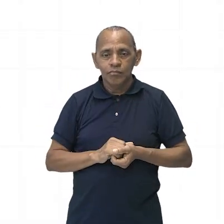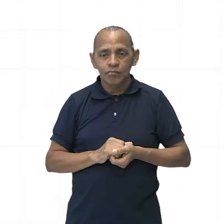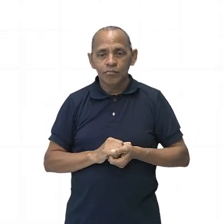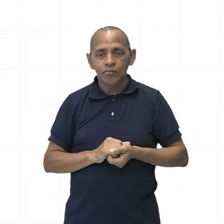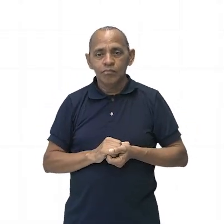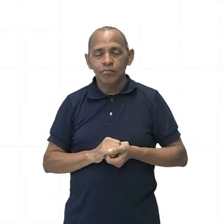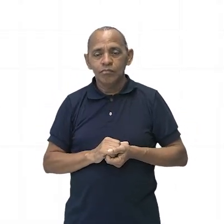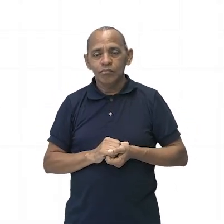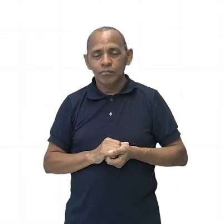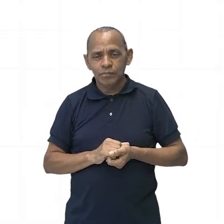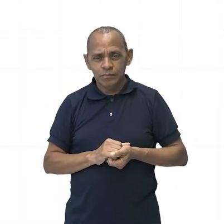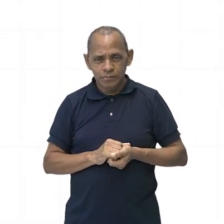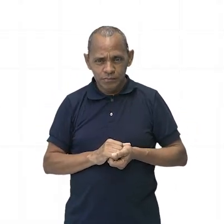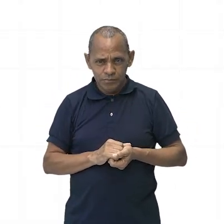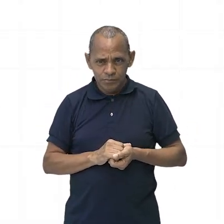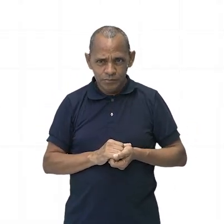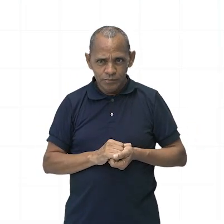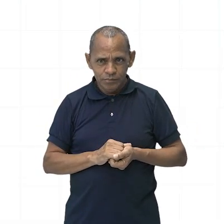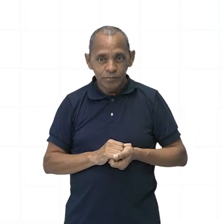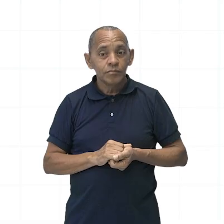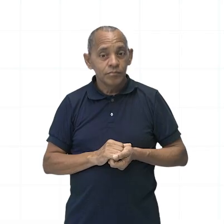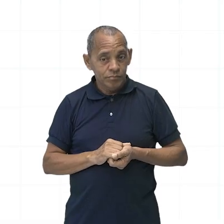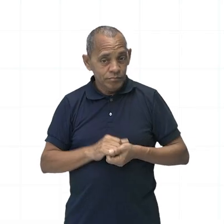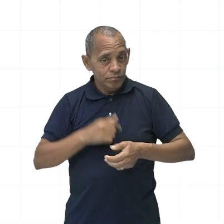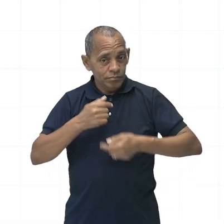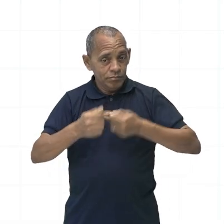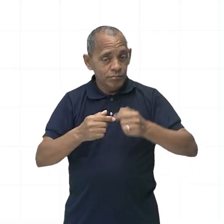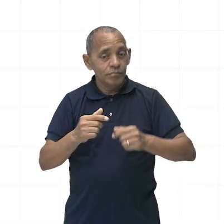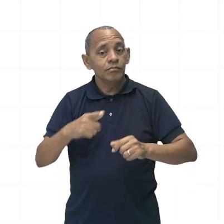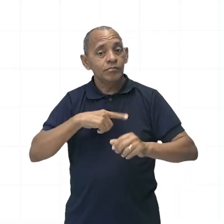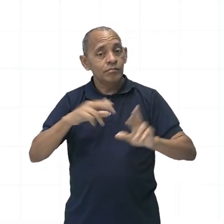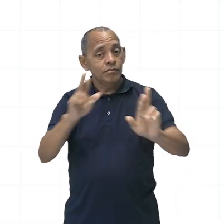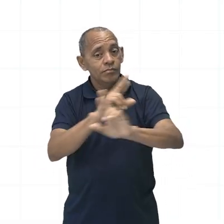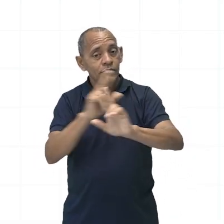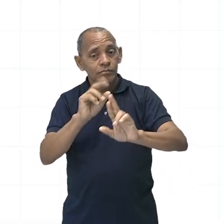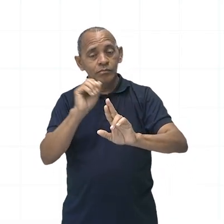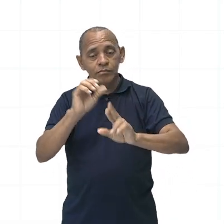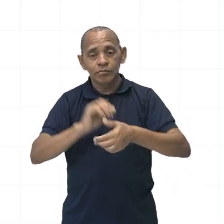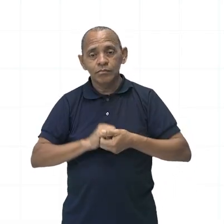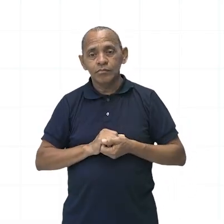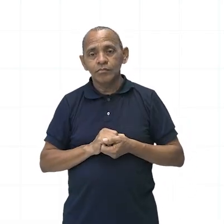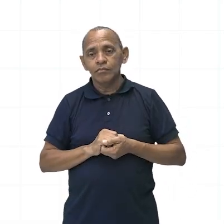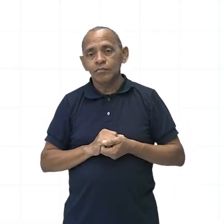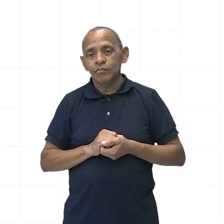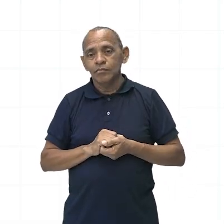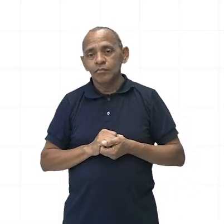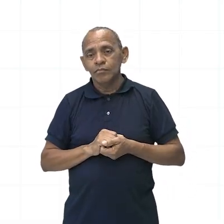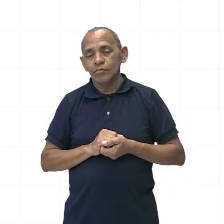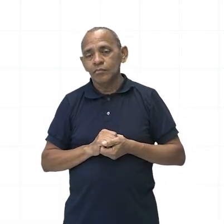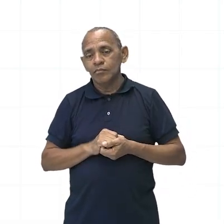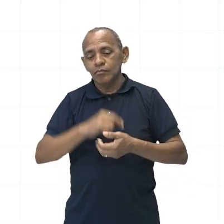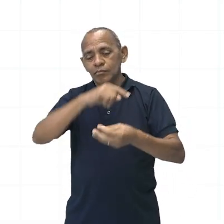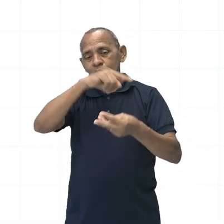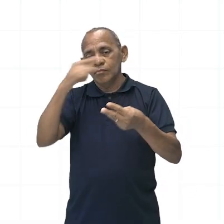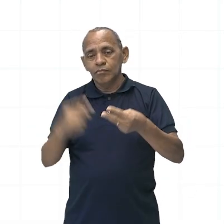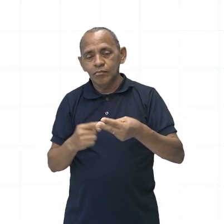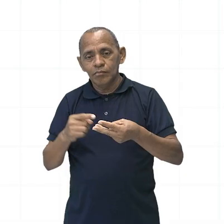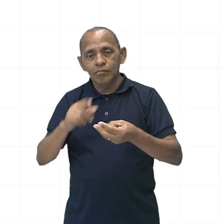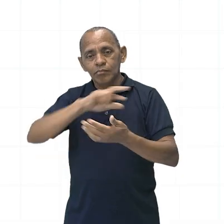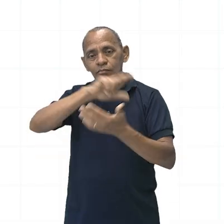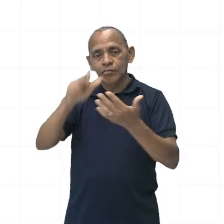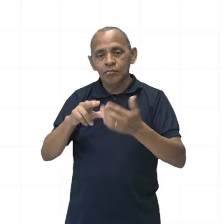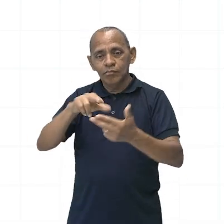Bem, a hereditariedade está relacionada à evolução diante de três aspectos: a variabilidade genética,